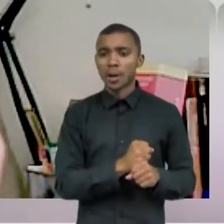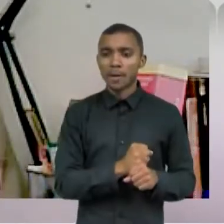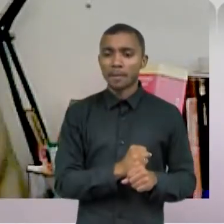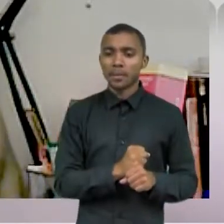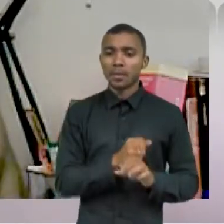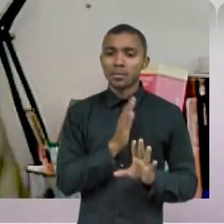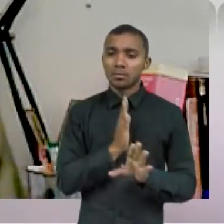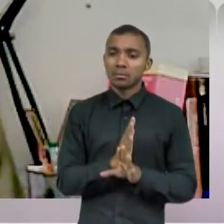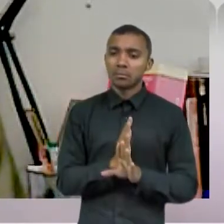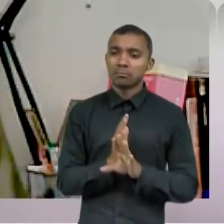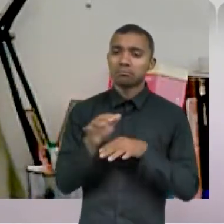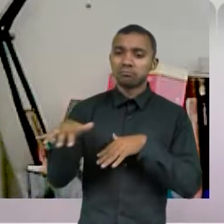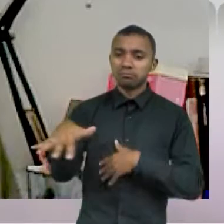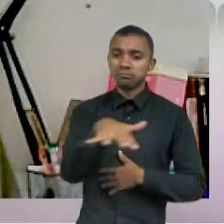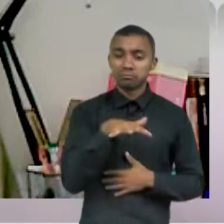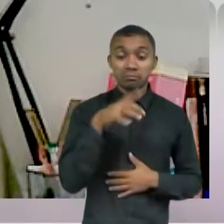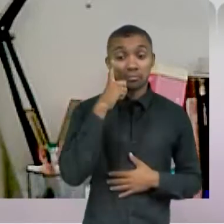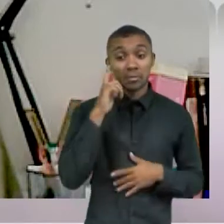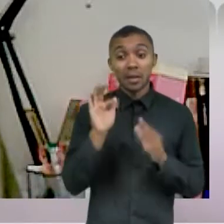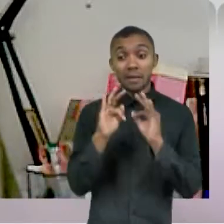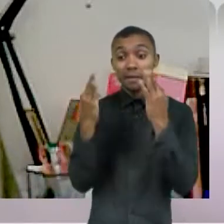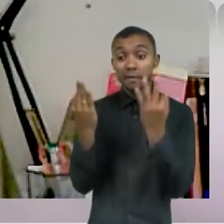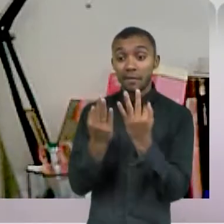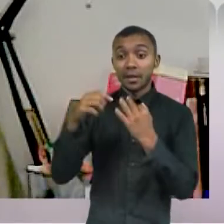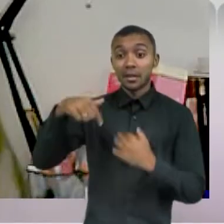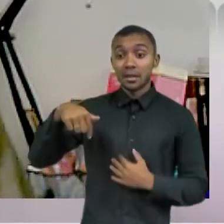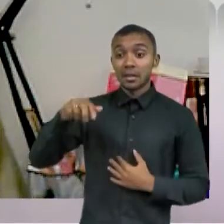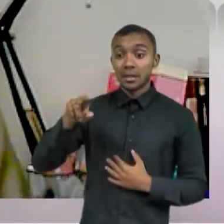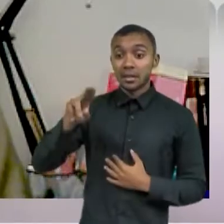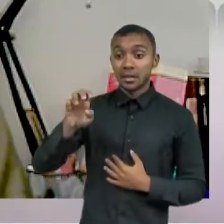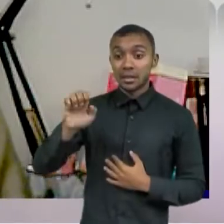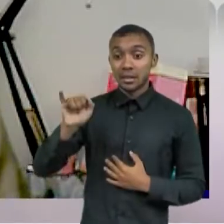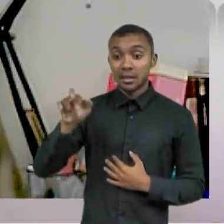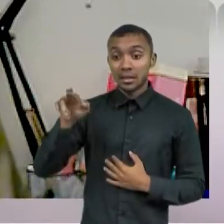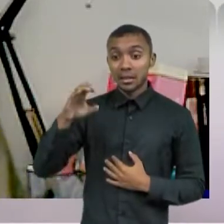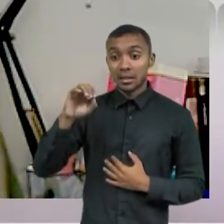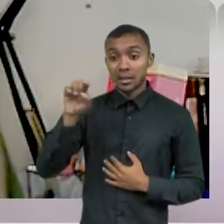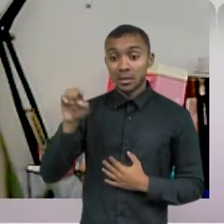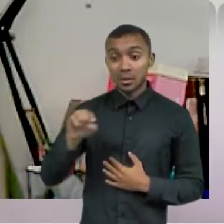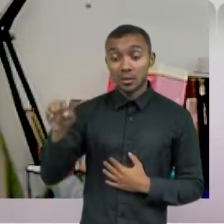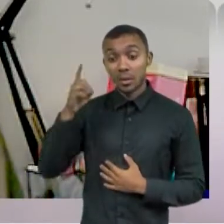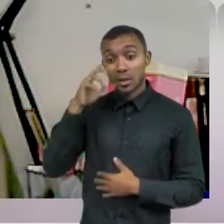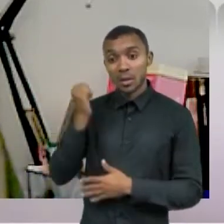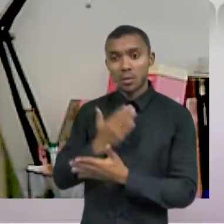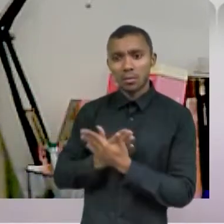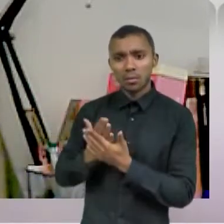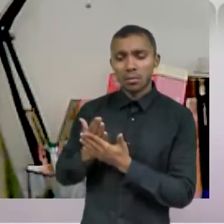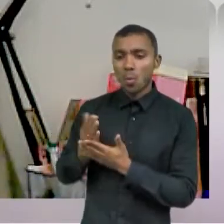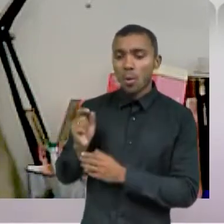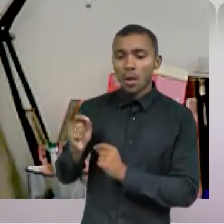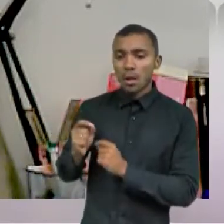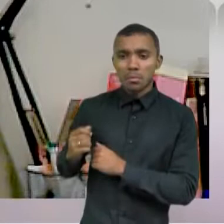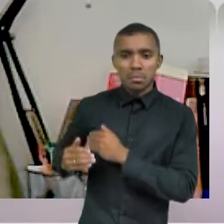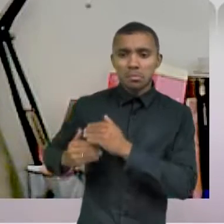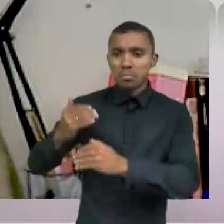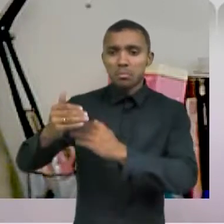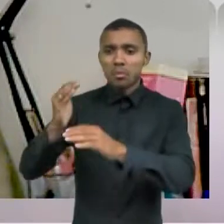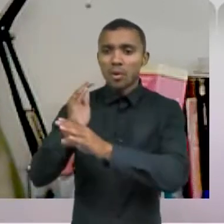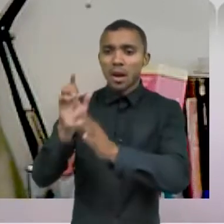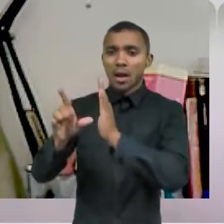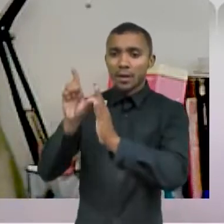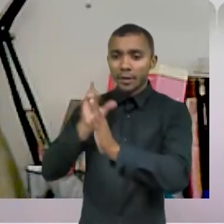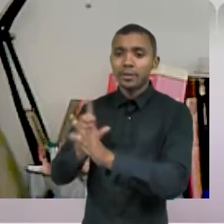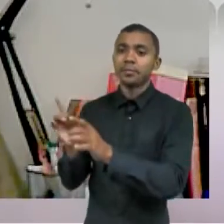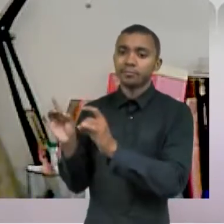pelo latifúndio, a família Queiroz surge no cenário econômico de Fortaleza por meio do